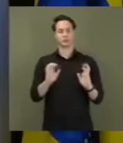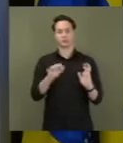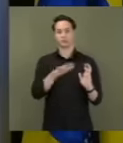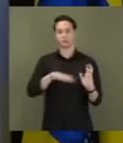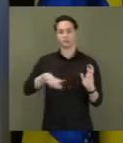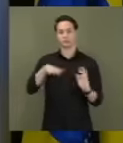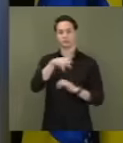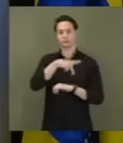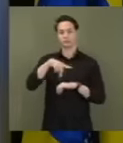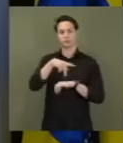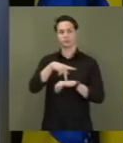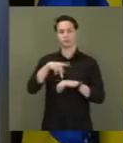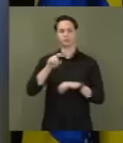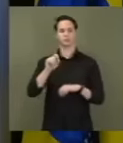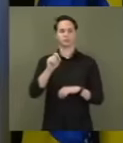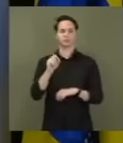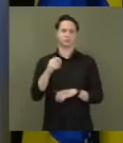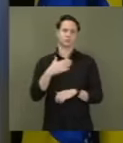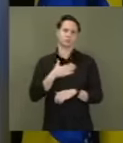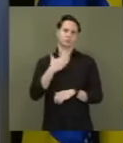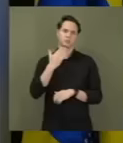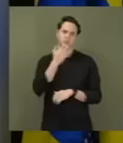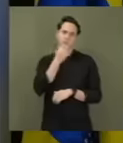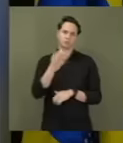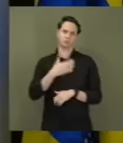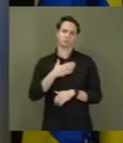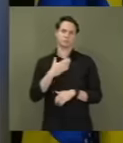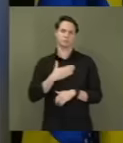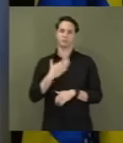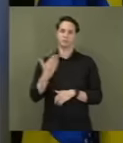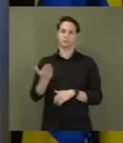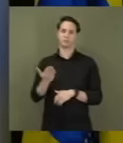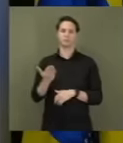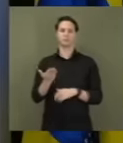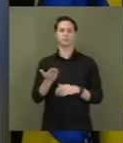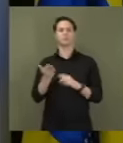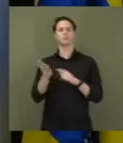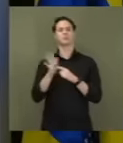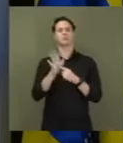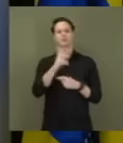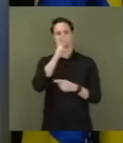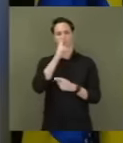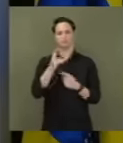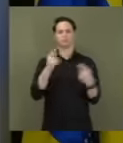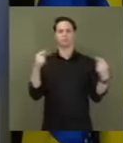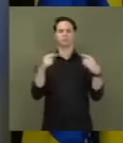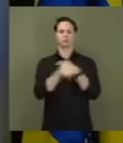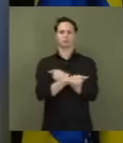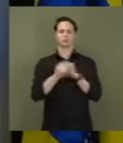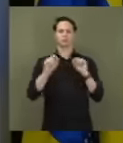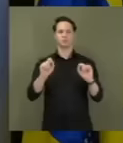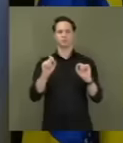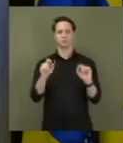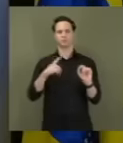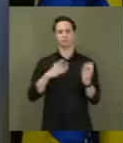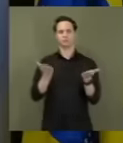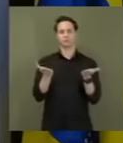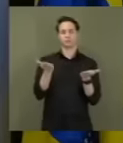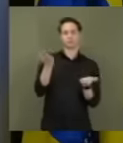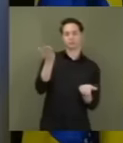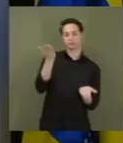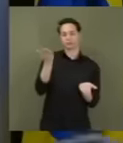país. No meu modo de entender, senador Jaime Campos, me mostra uma incoerência muito grande, os dois pesos e